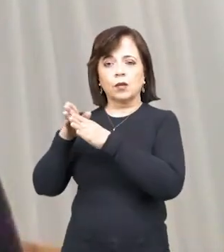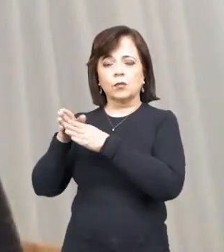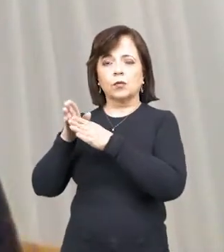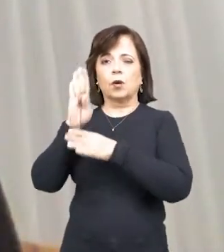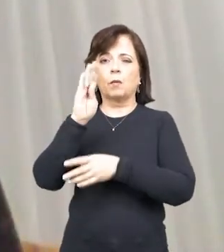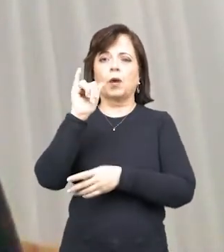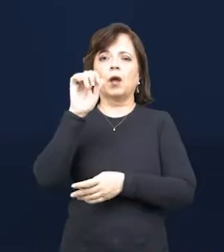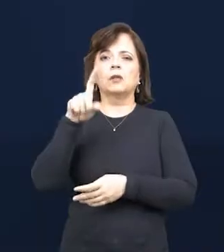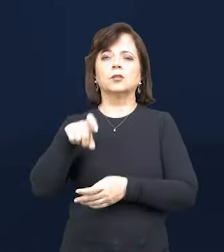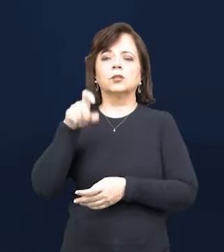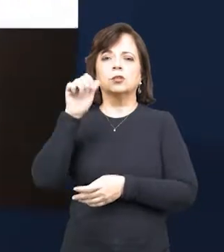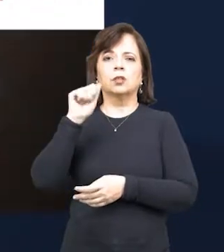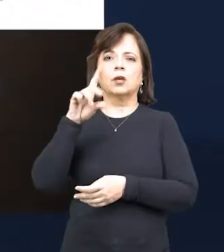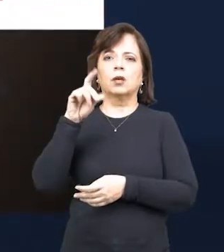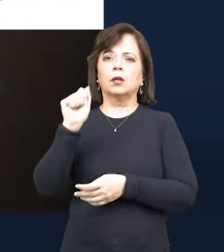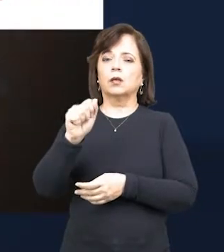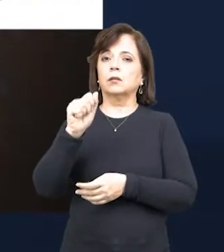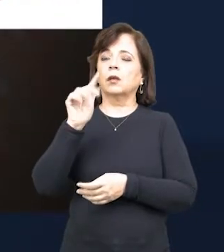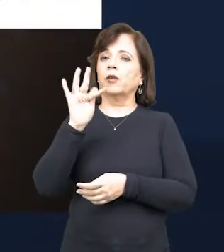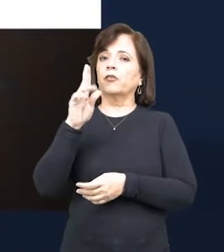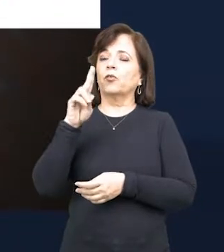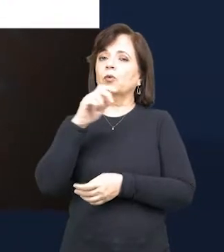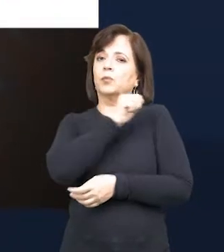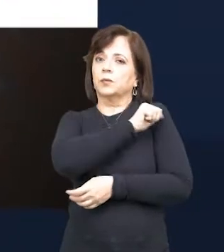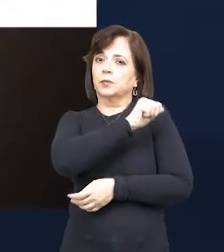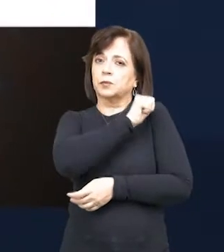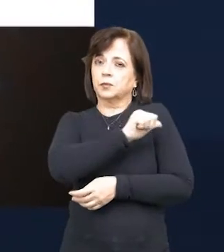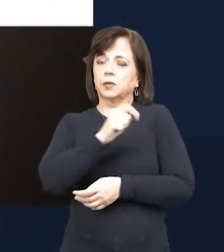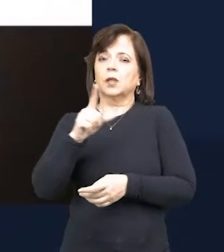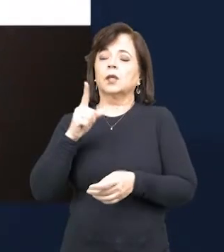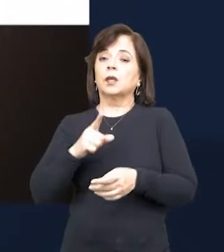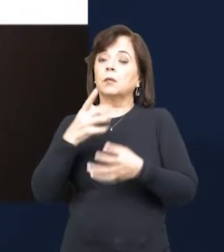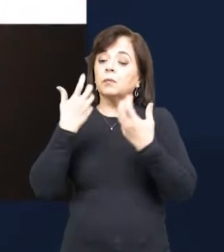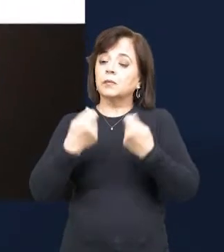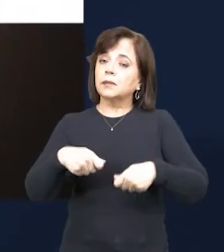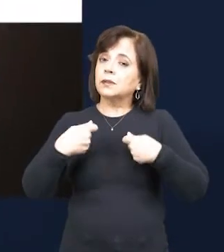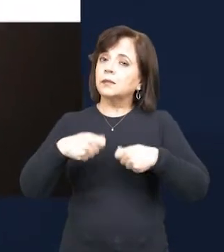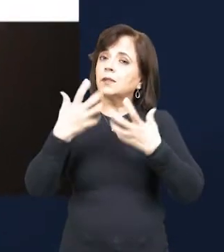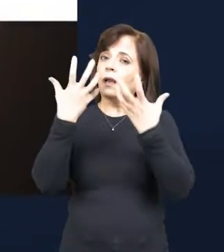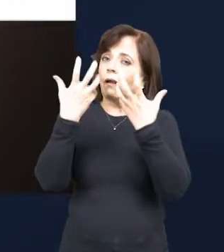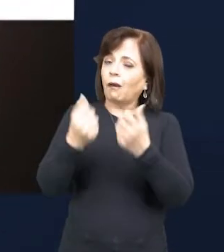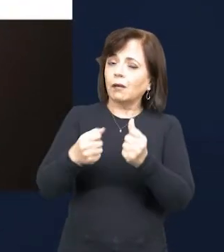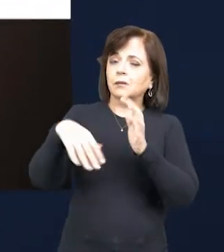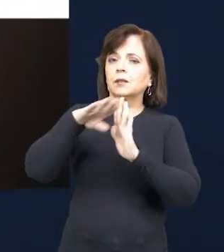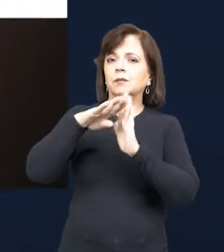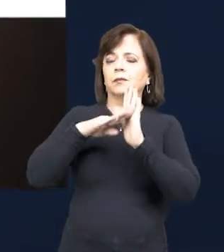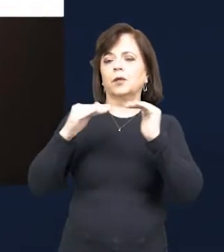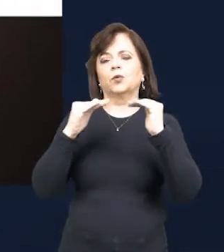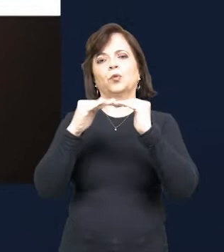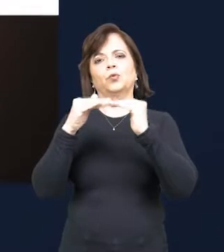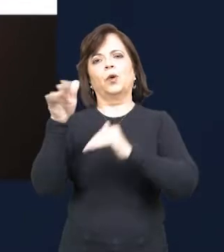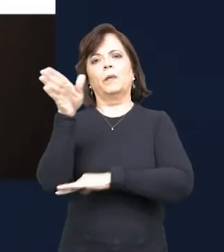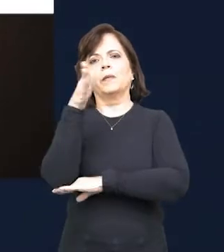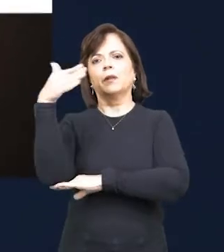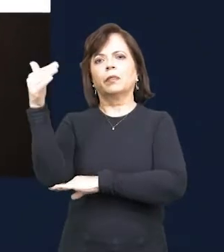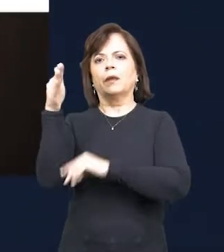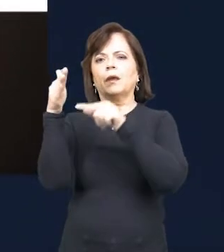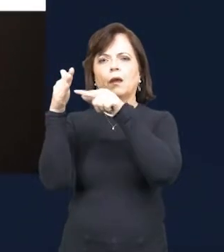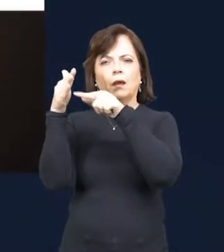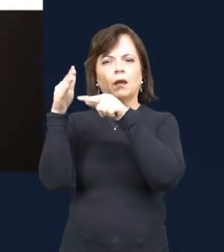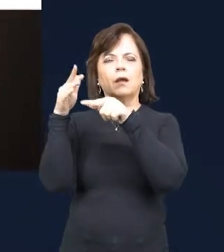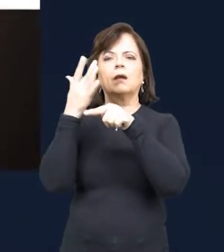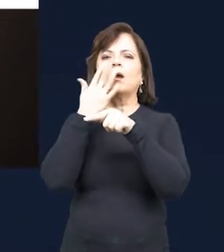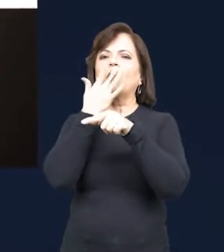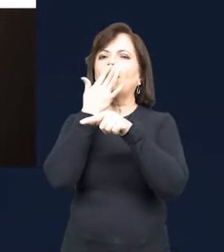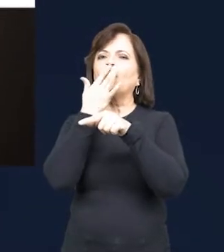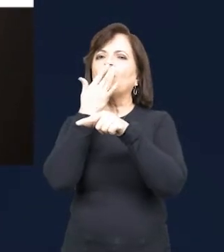municípios da Baixada Fluminense que adotassem um regime de restrições sociais compatível com a bandeira que